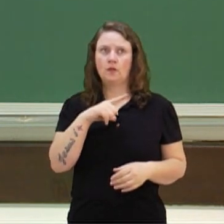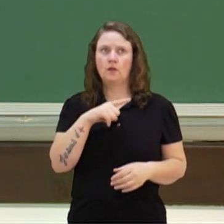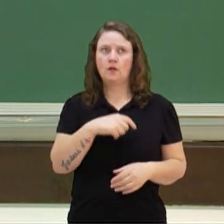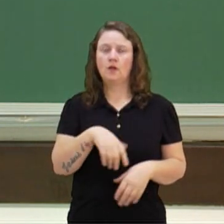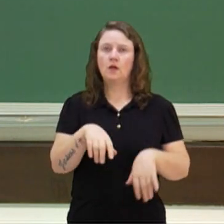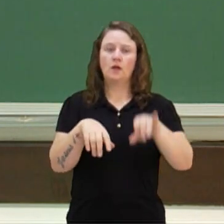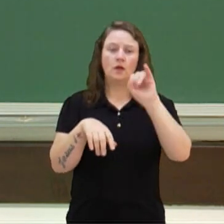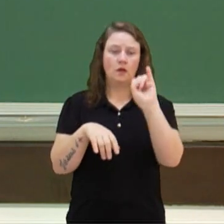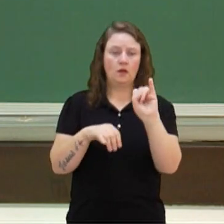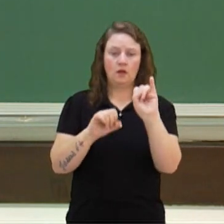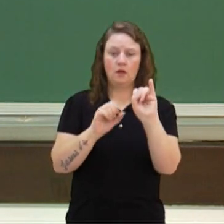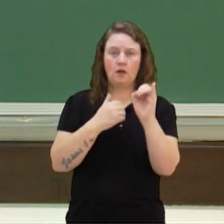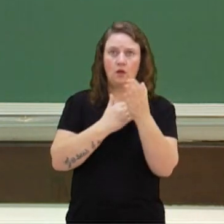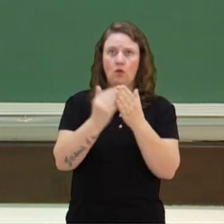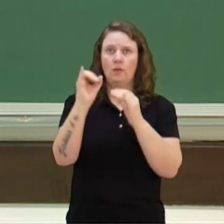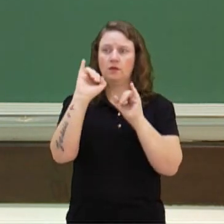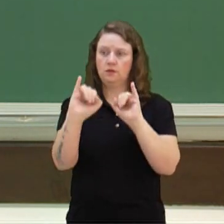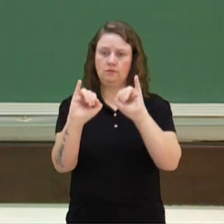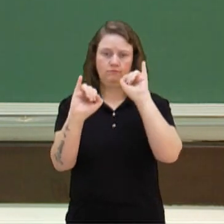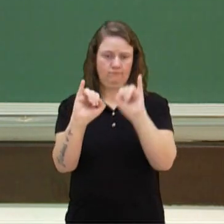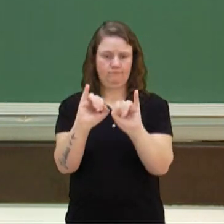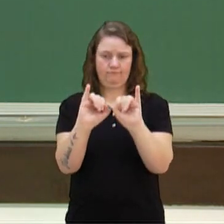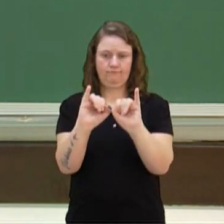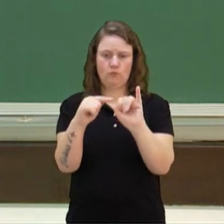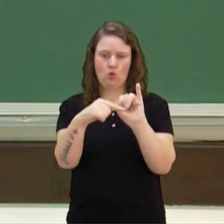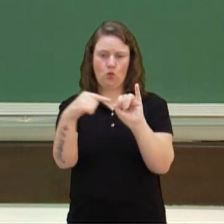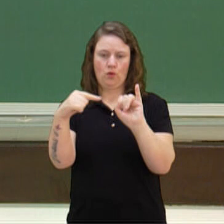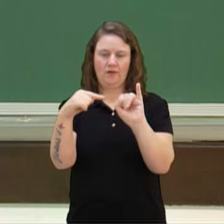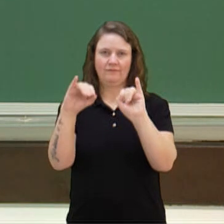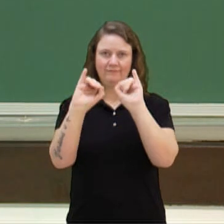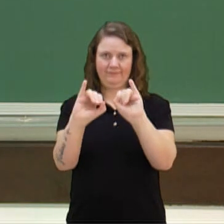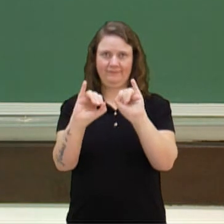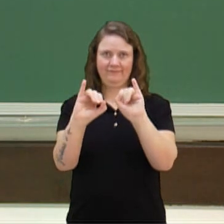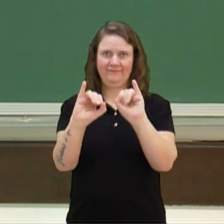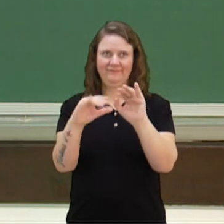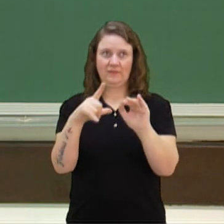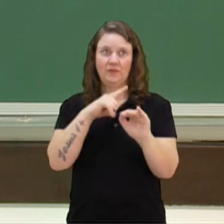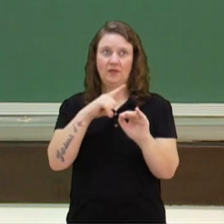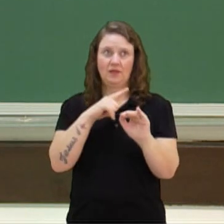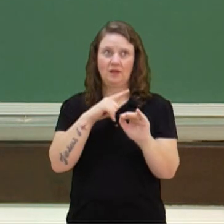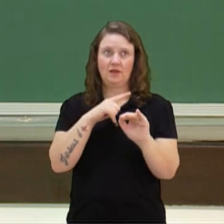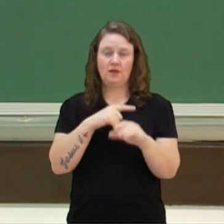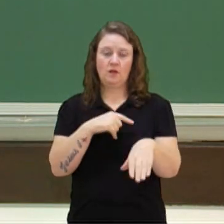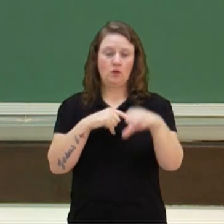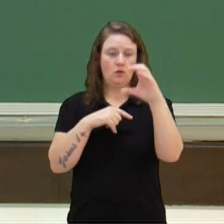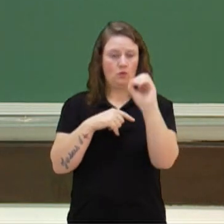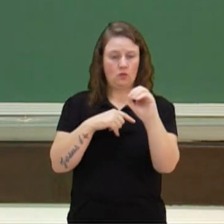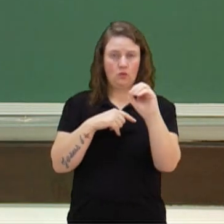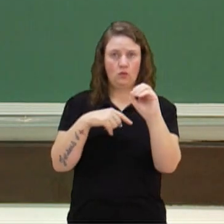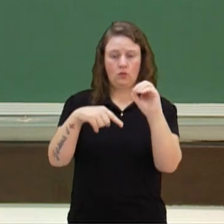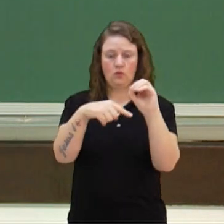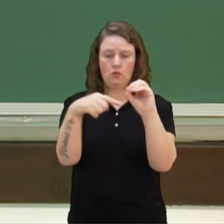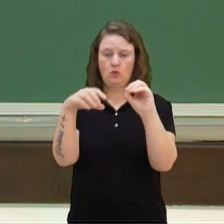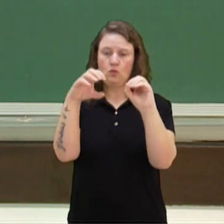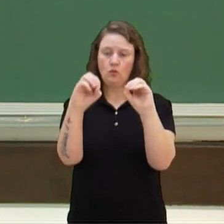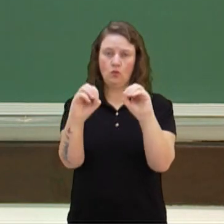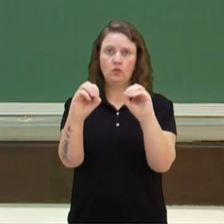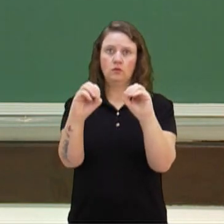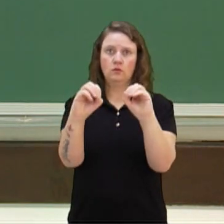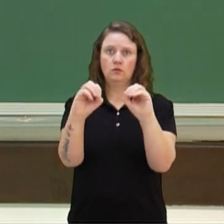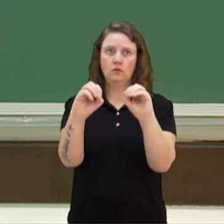inflacionário, começa com i. Micro-ondas. Micro termina com o. Ondas começa com